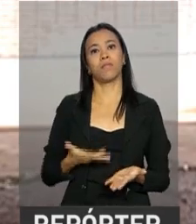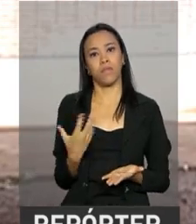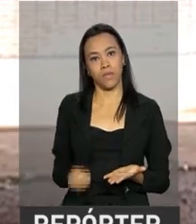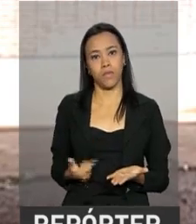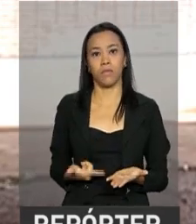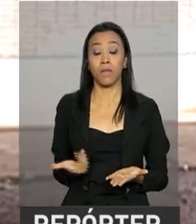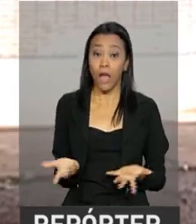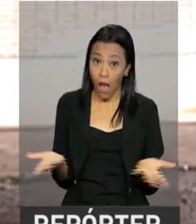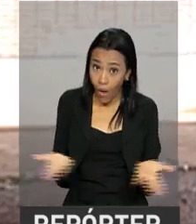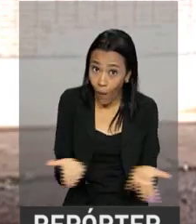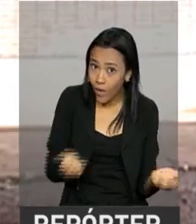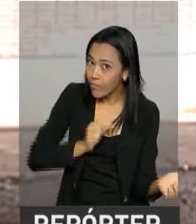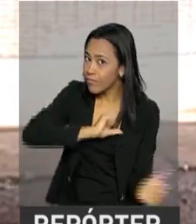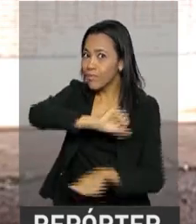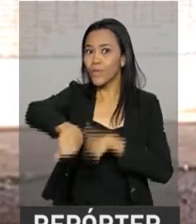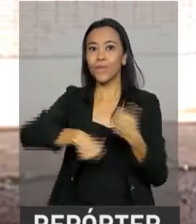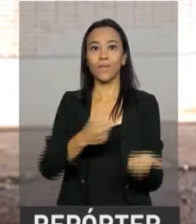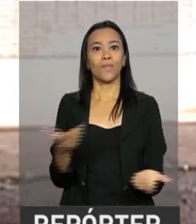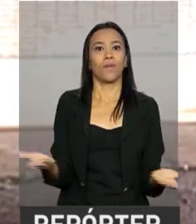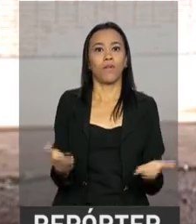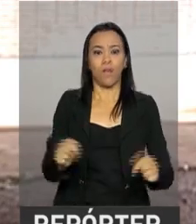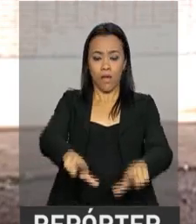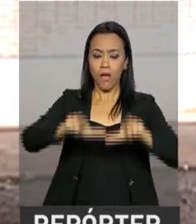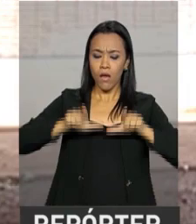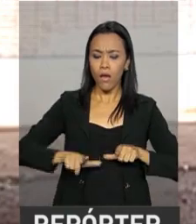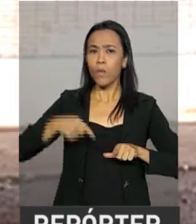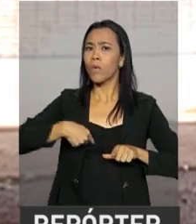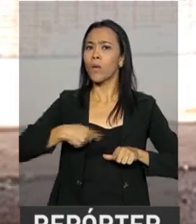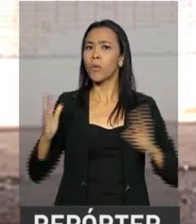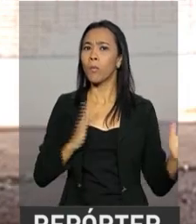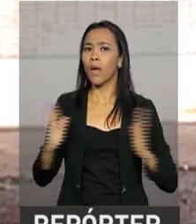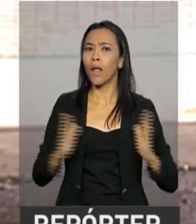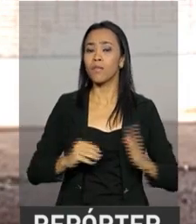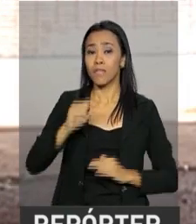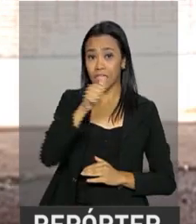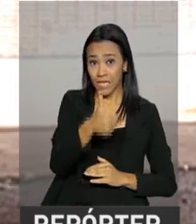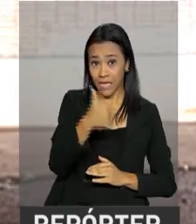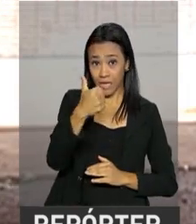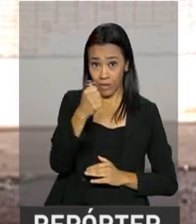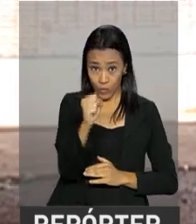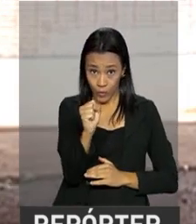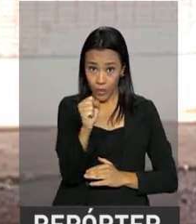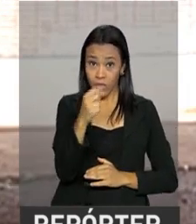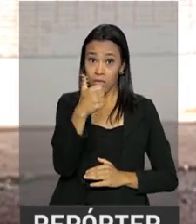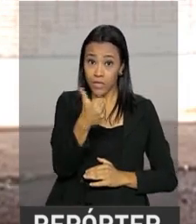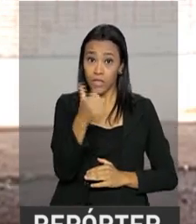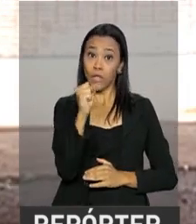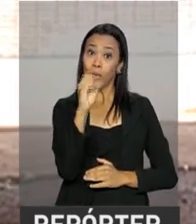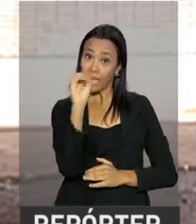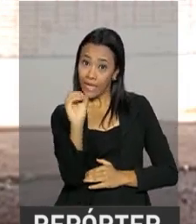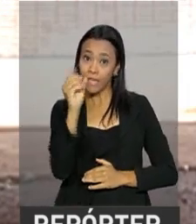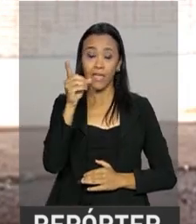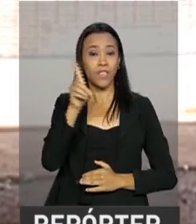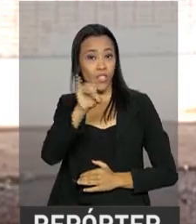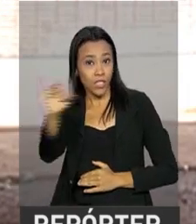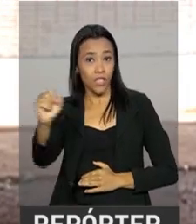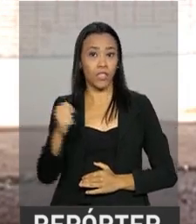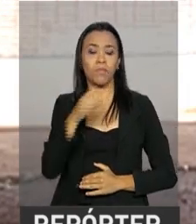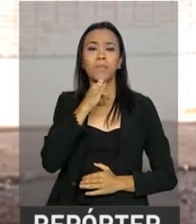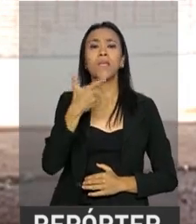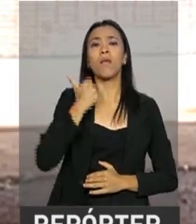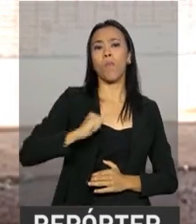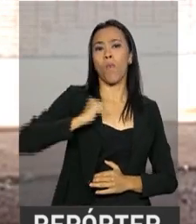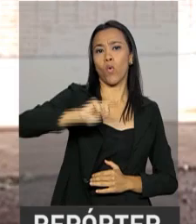Brasil agora o diploma deve ser revalidado em até 180 Dias bolsistas do programa Ciência sem